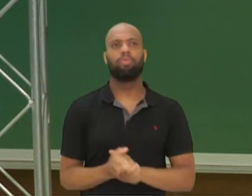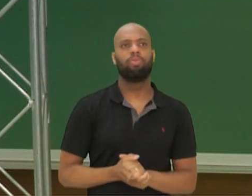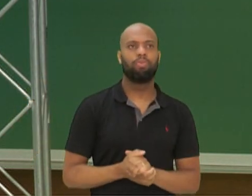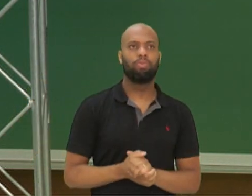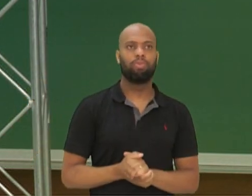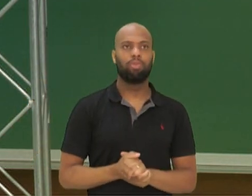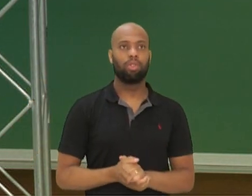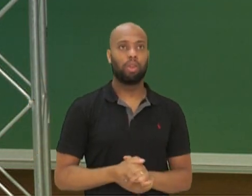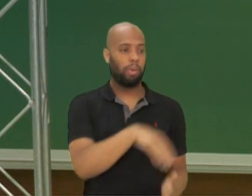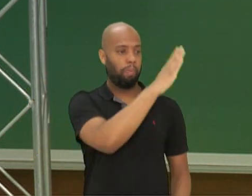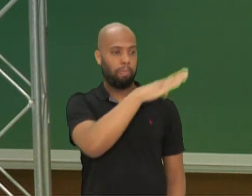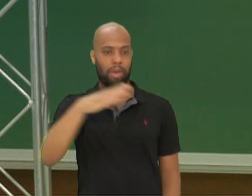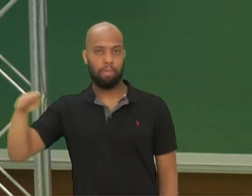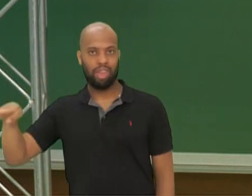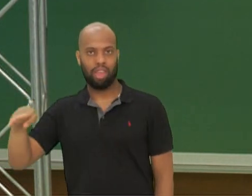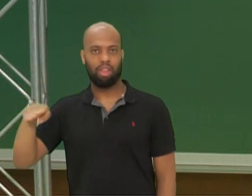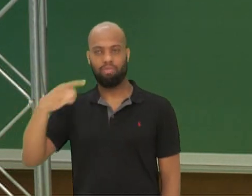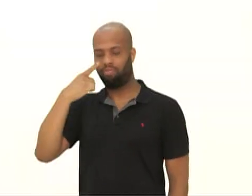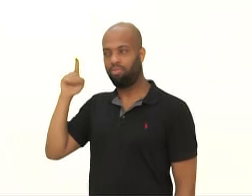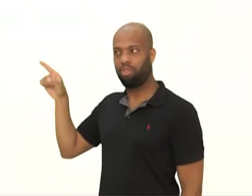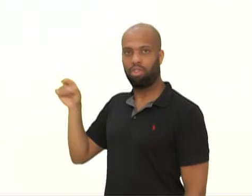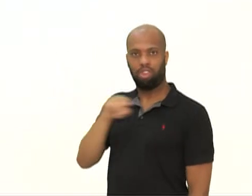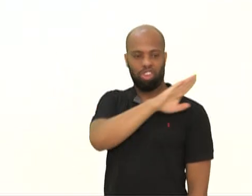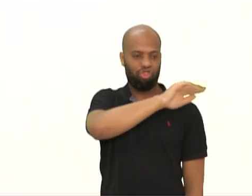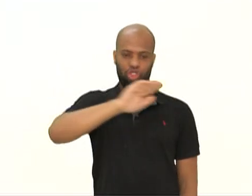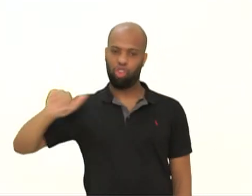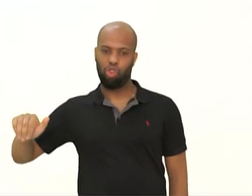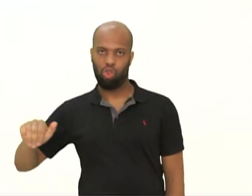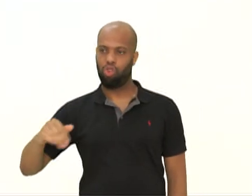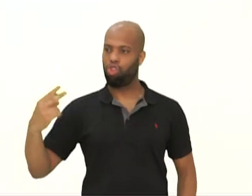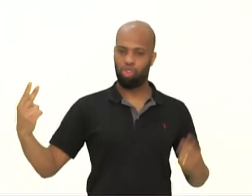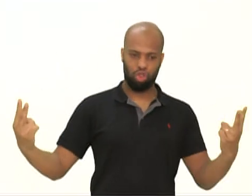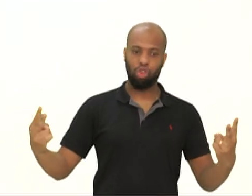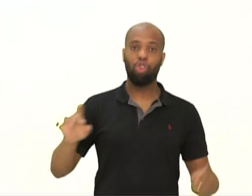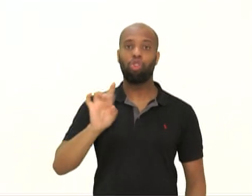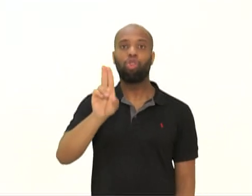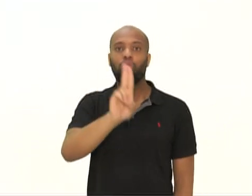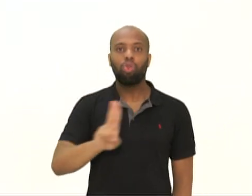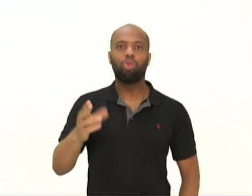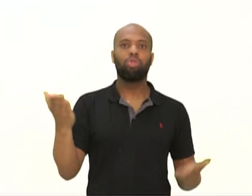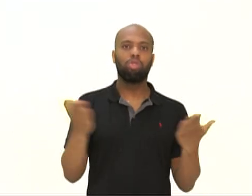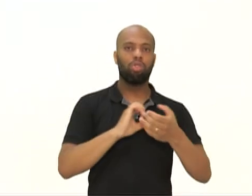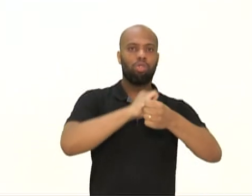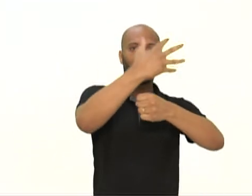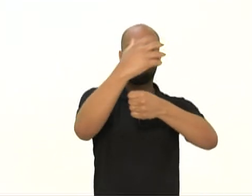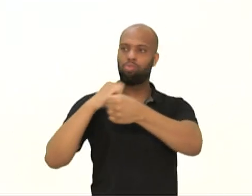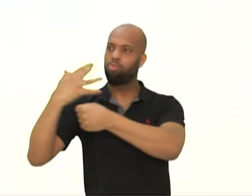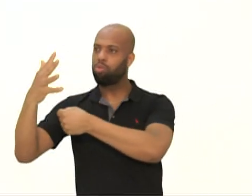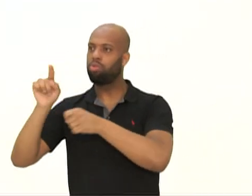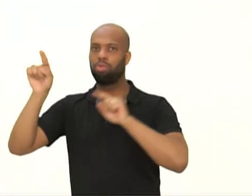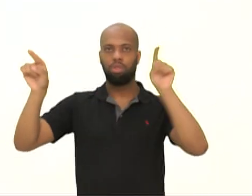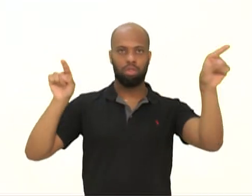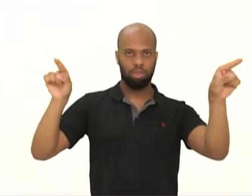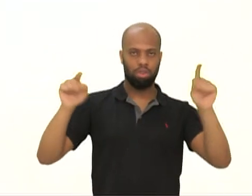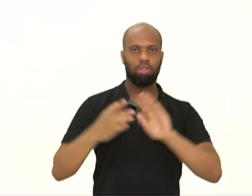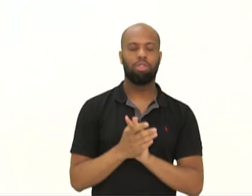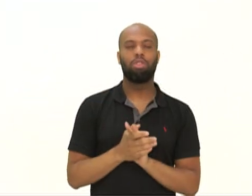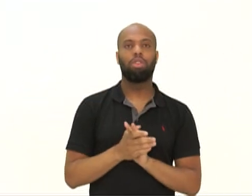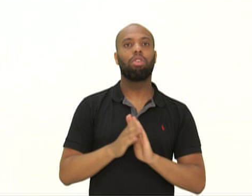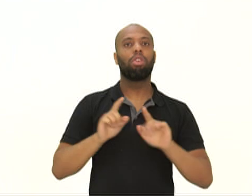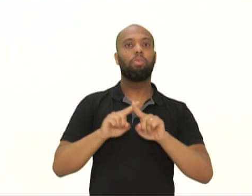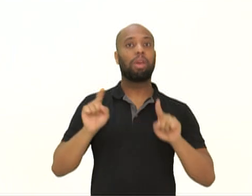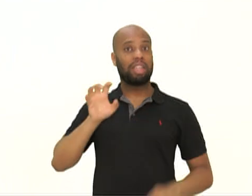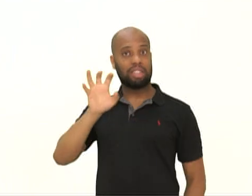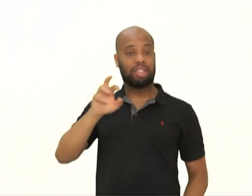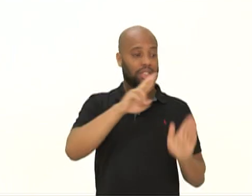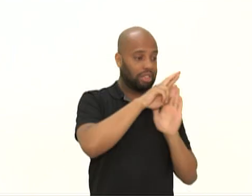posso simplificar, ou seja, eliminar as bases e trabalhar apenas com a igualdade dos expoentes. Lembra que essa